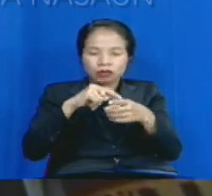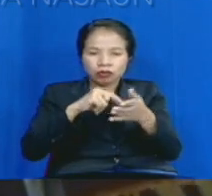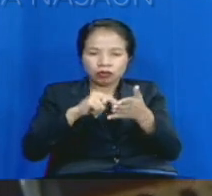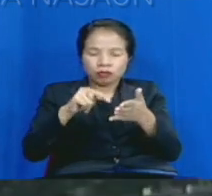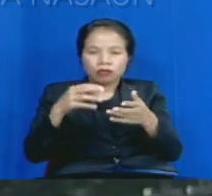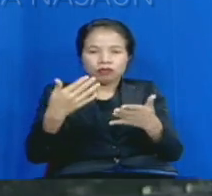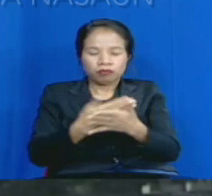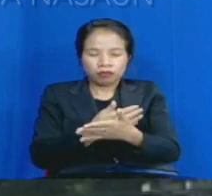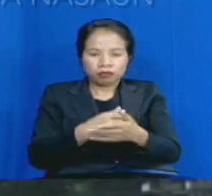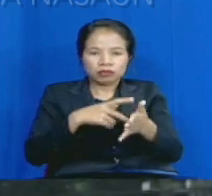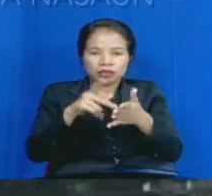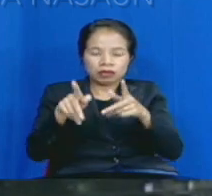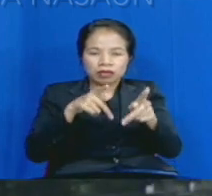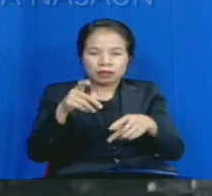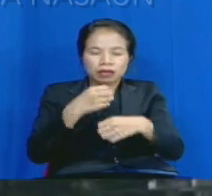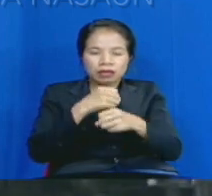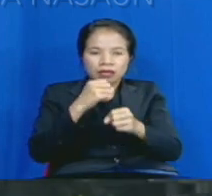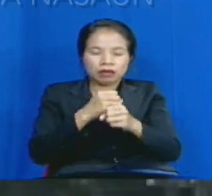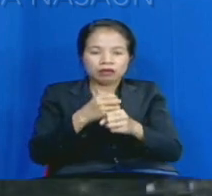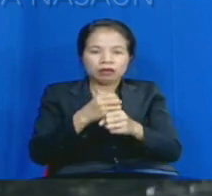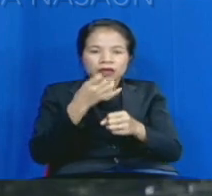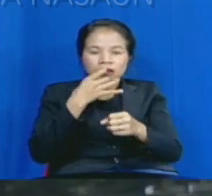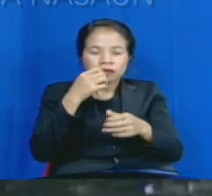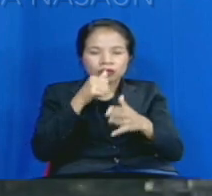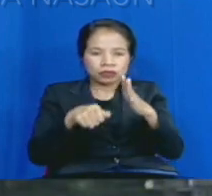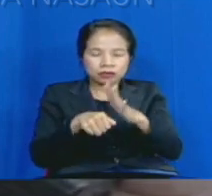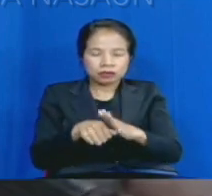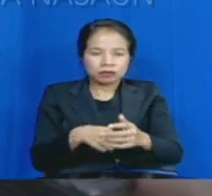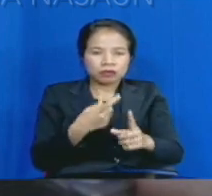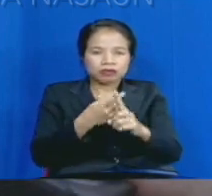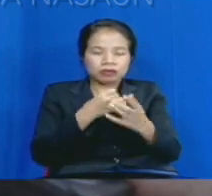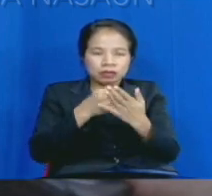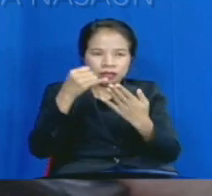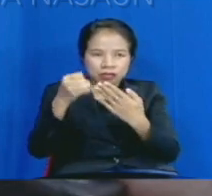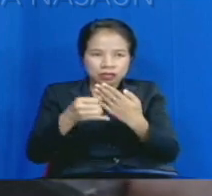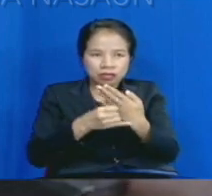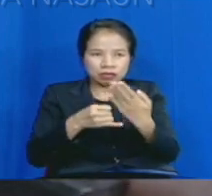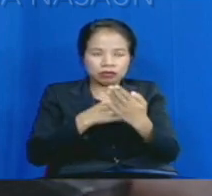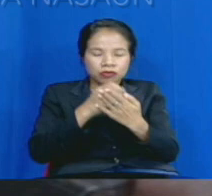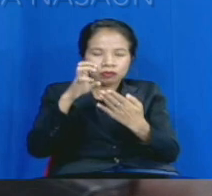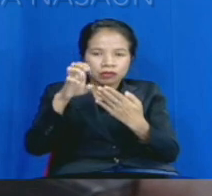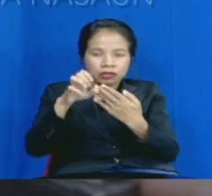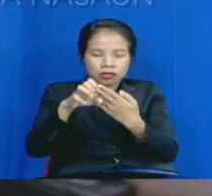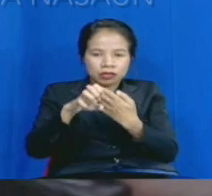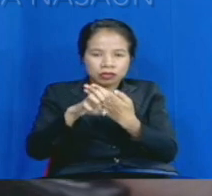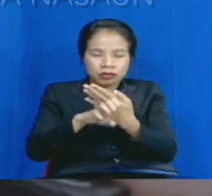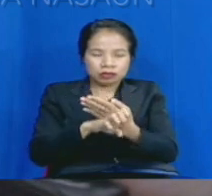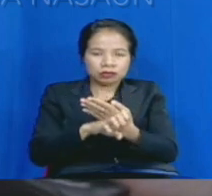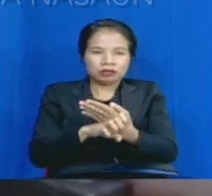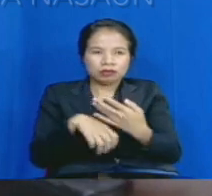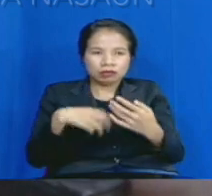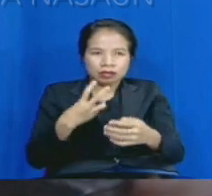nebe durante ne halo ligação ilegal. Husi janeiro, mas to iha junho,